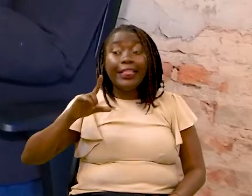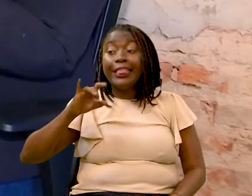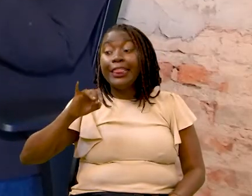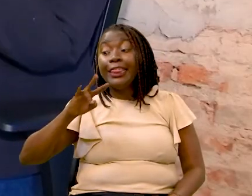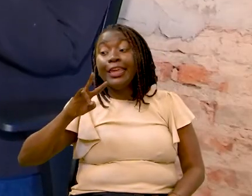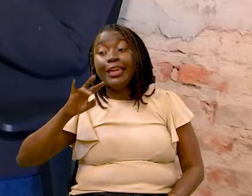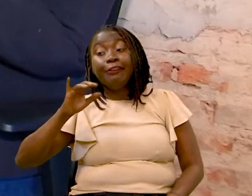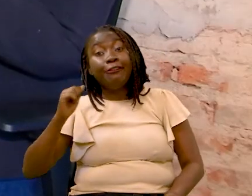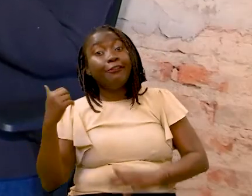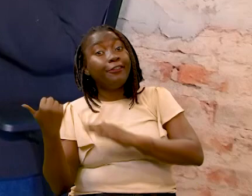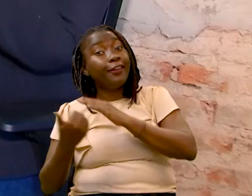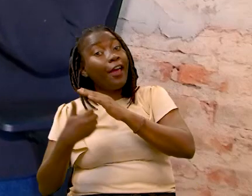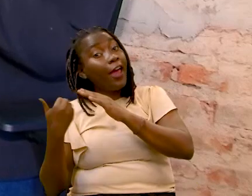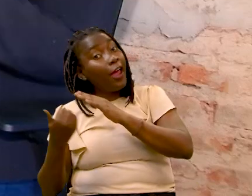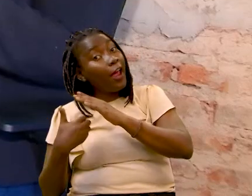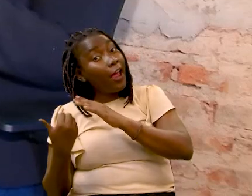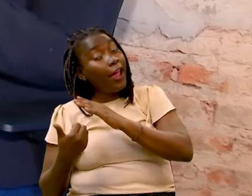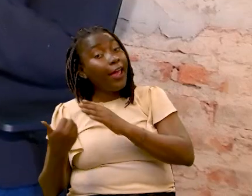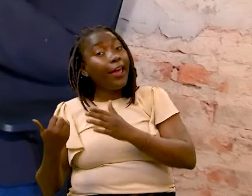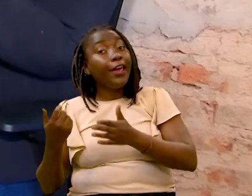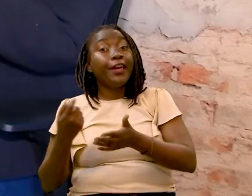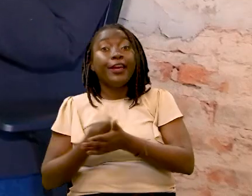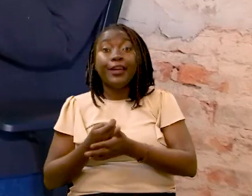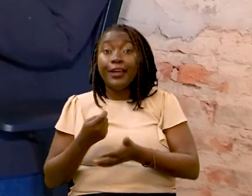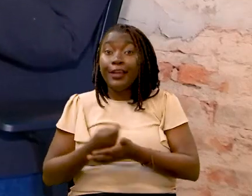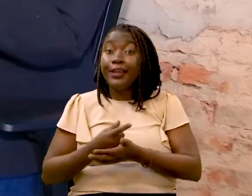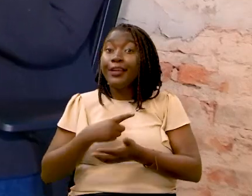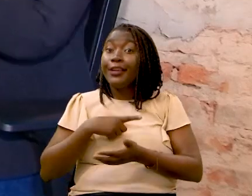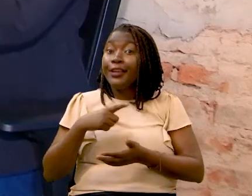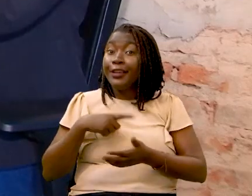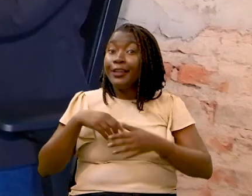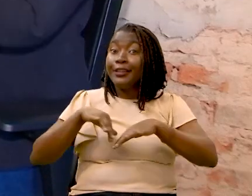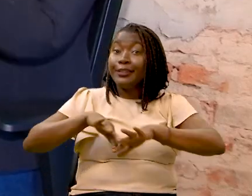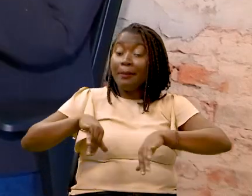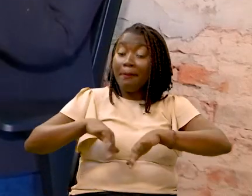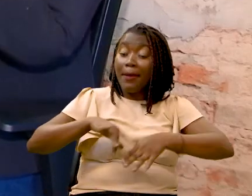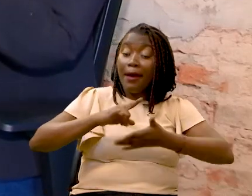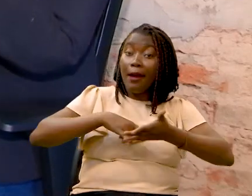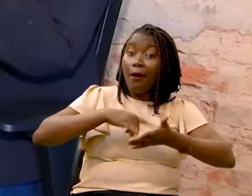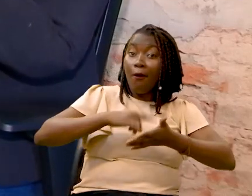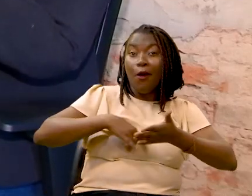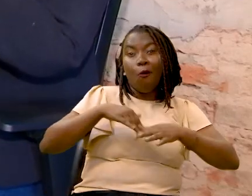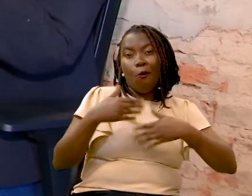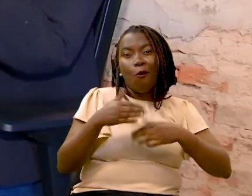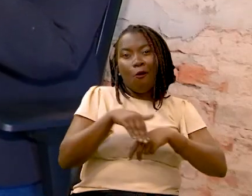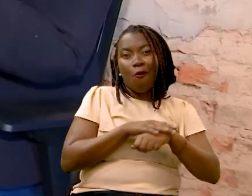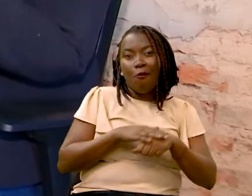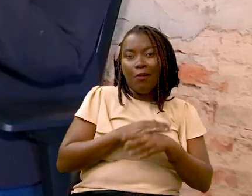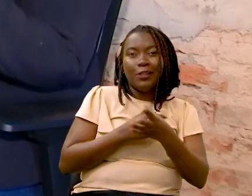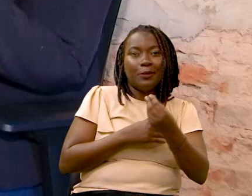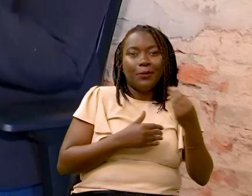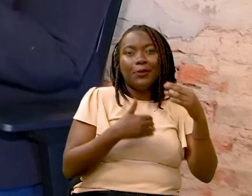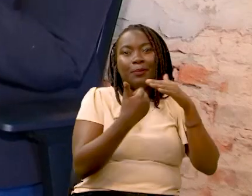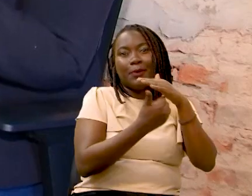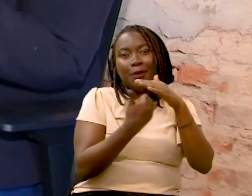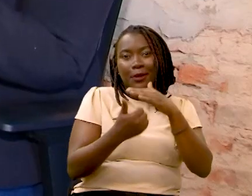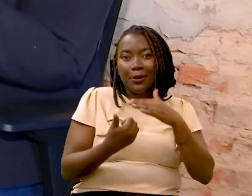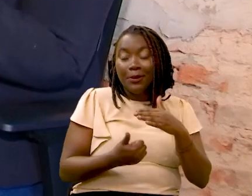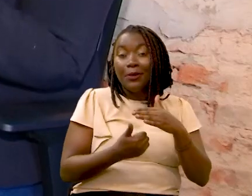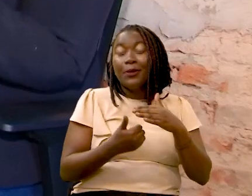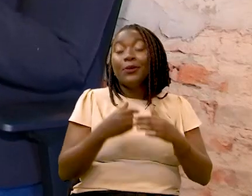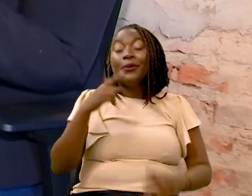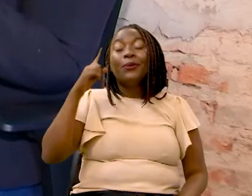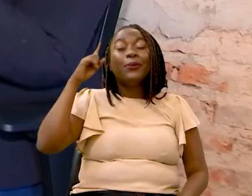pensar na Lívia empresária, que tem que também separar essas contas do dia a dia? Porque quando a gente conversa com